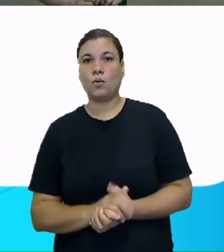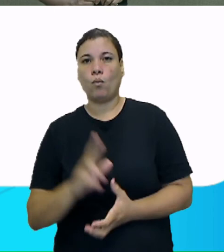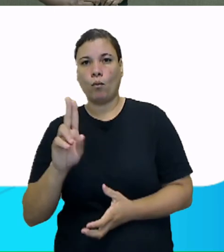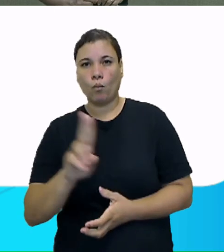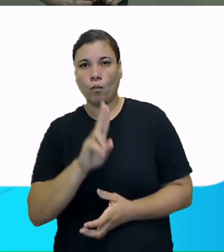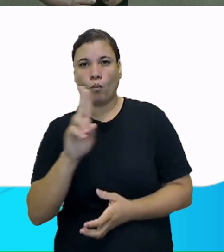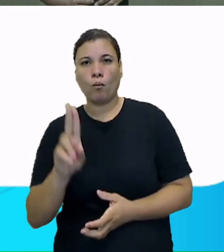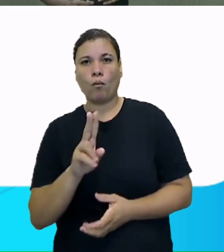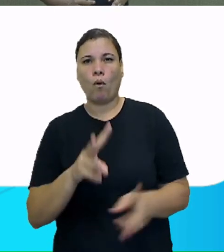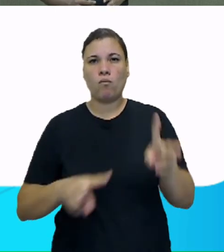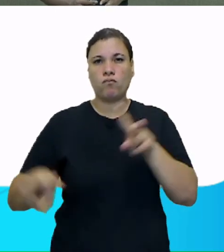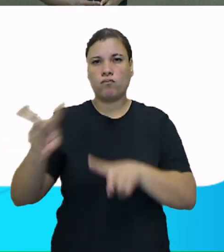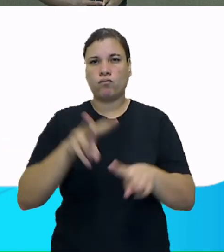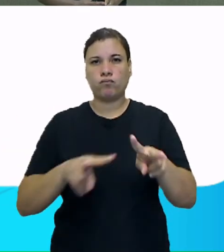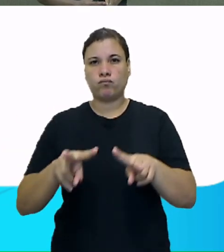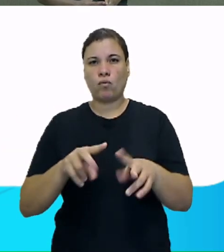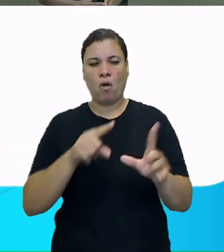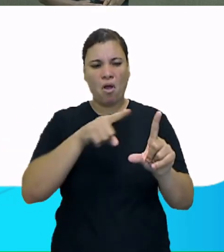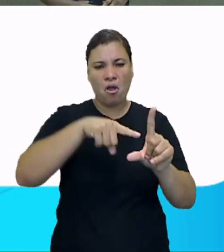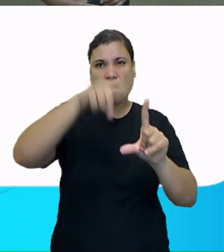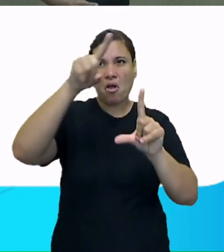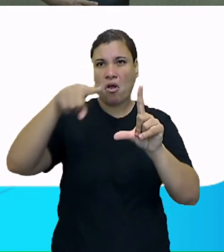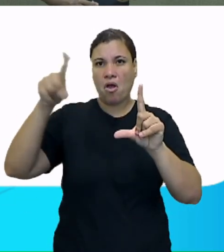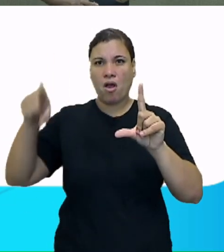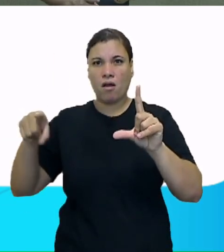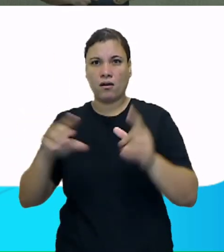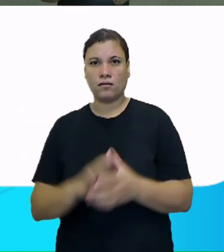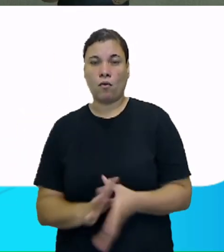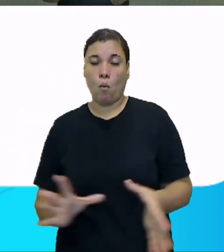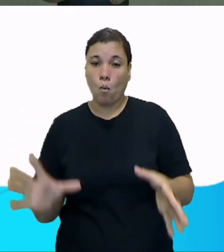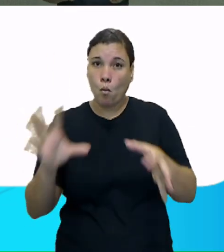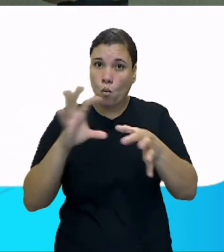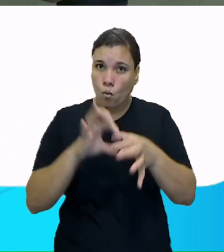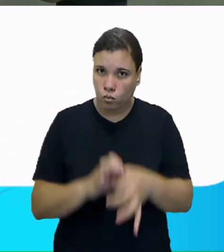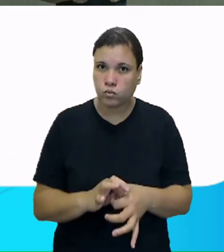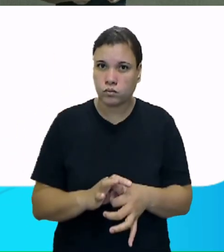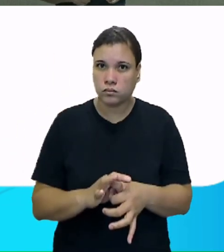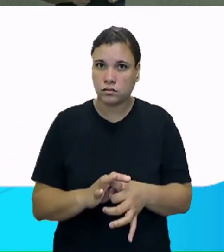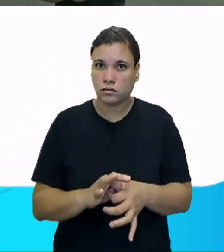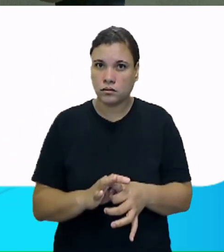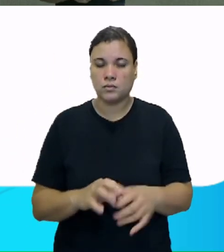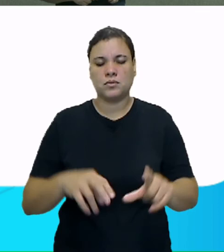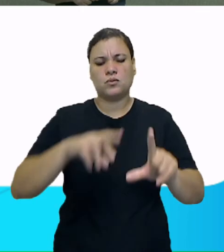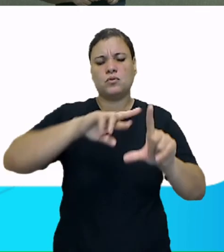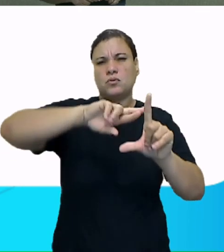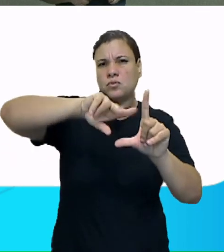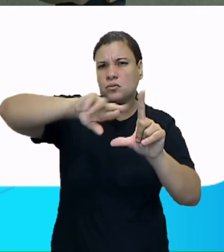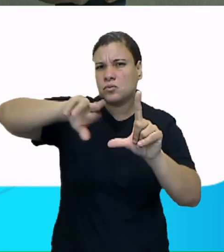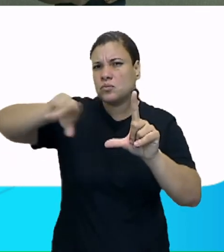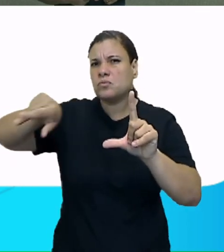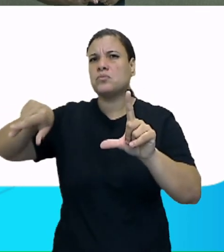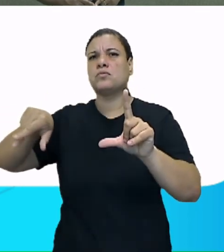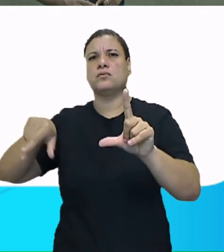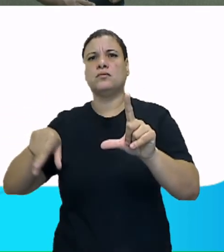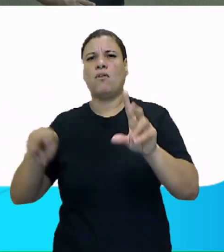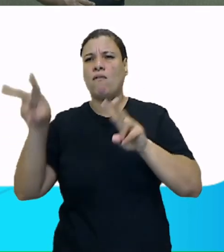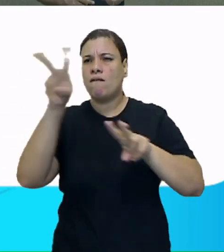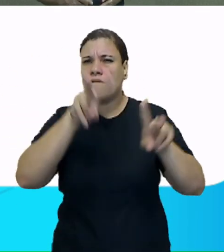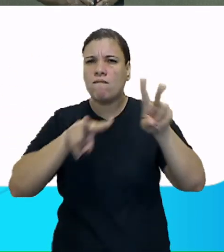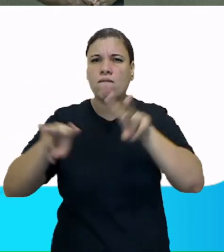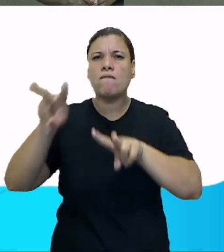gráficas para a criação de sites, unindo os recursos de mídia e visuais disponíveis,